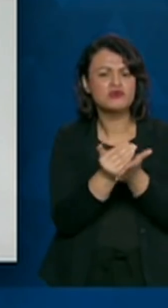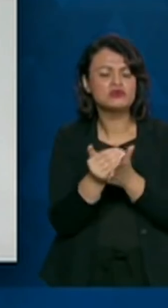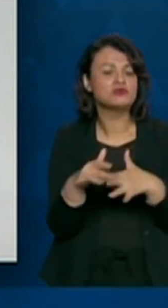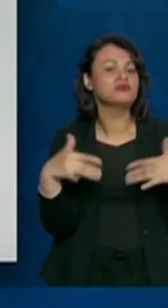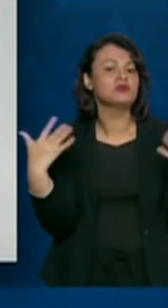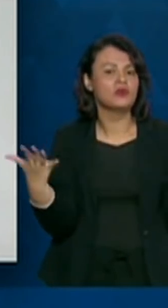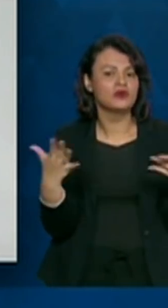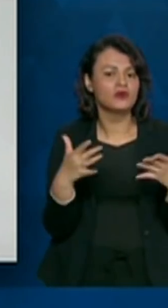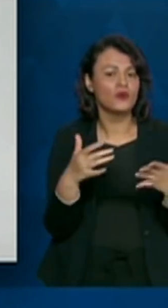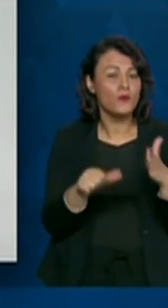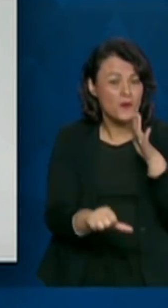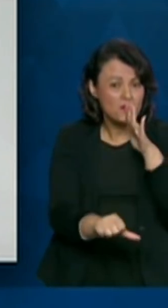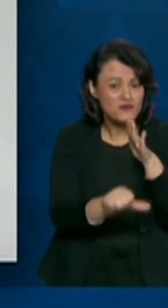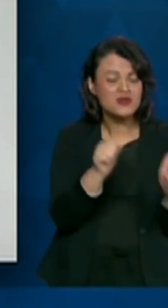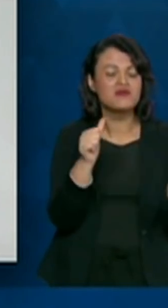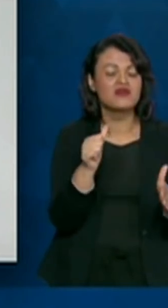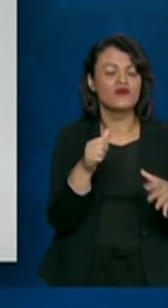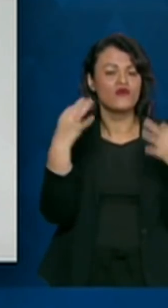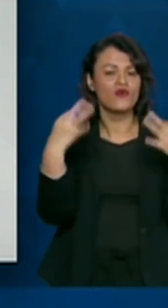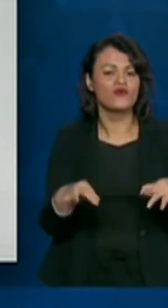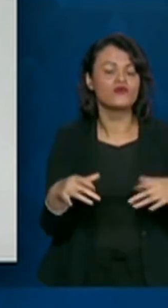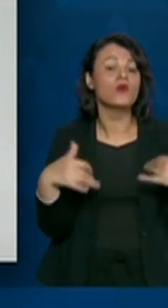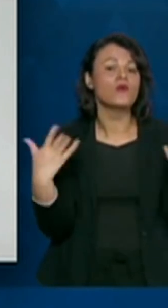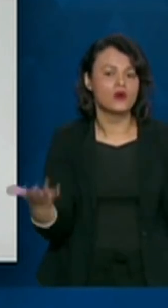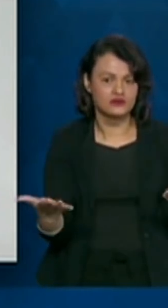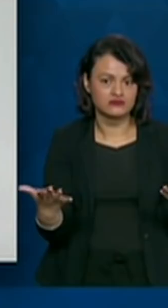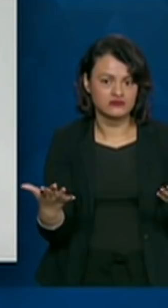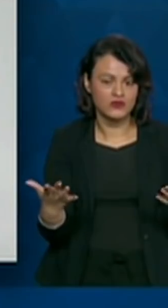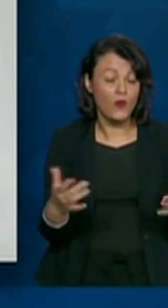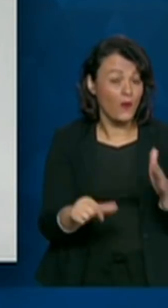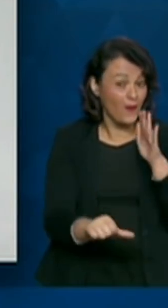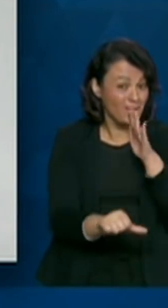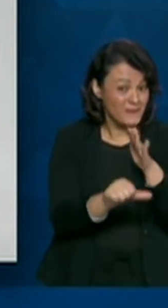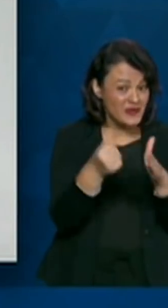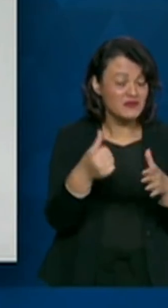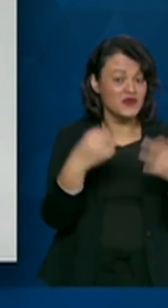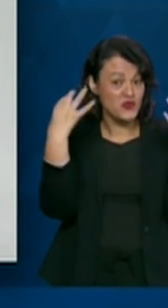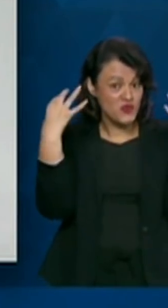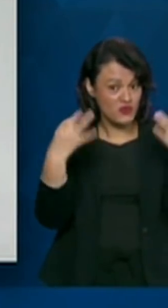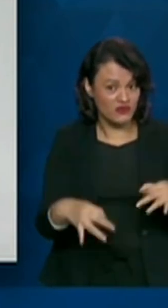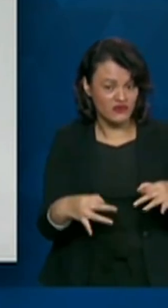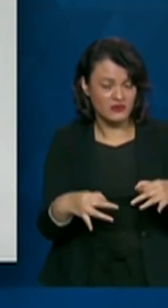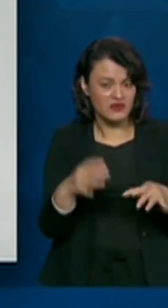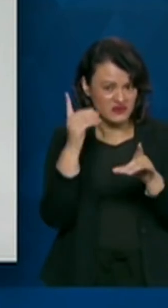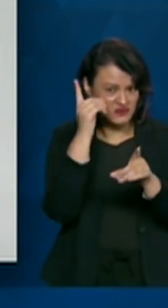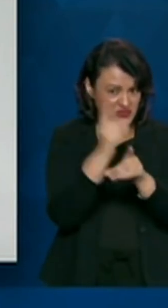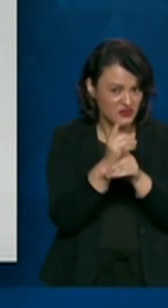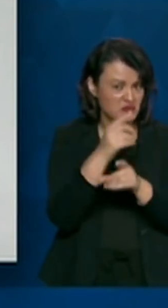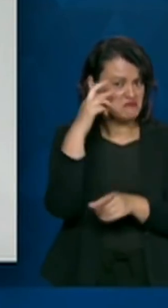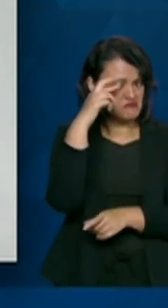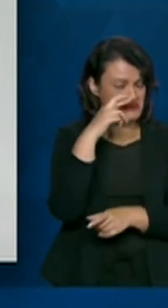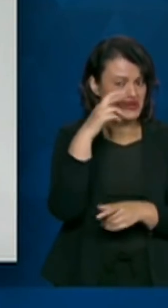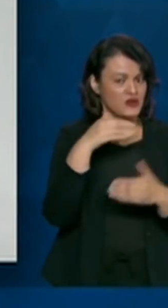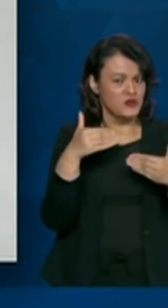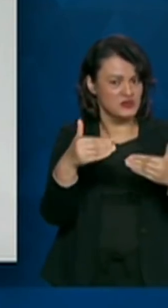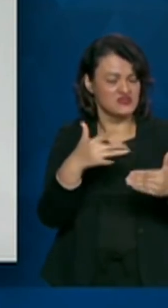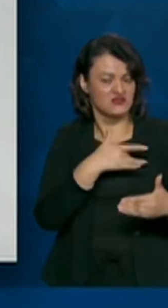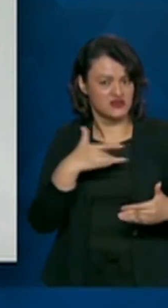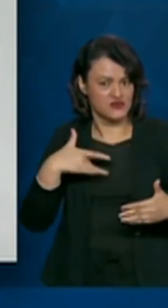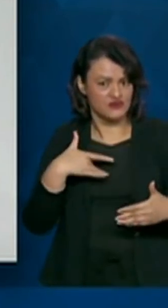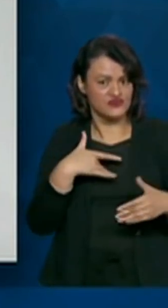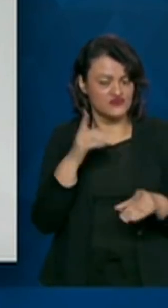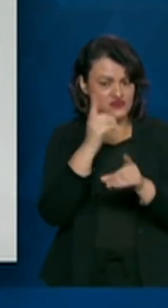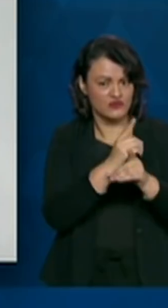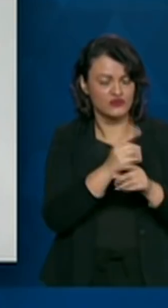identificado o primeiro caso? Nesse momento, o primeiro caso confirmado, identificado e investigado pelo Ministério da Saúde,